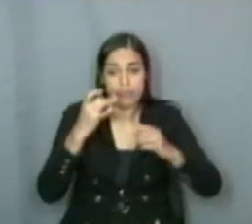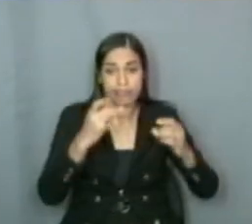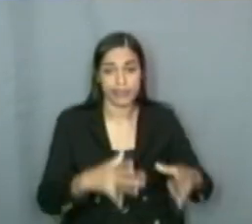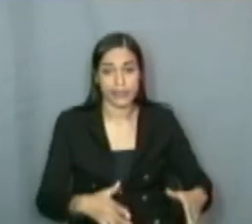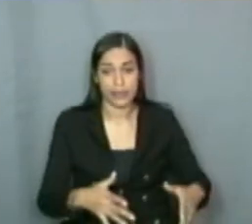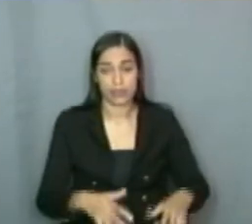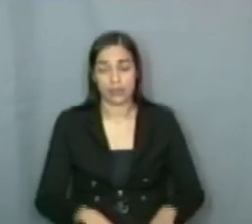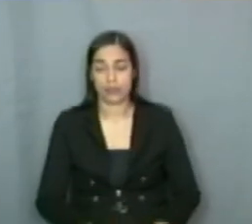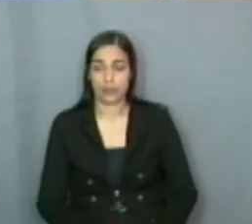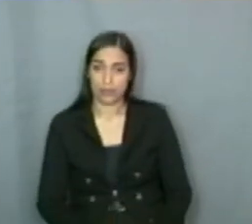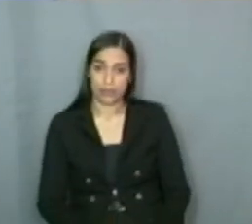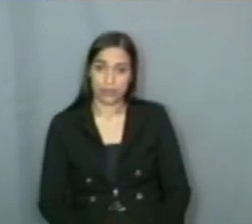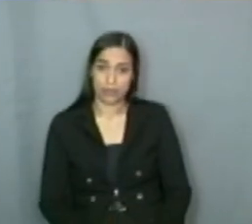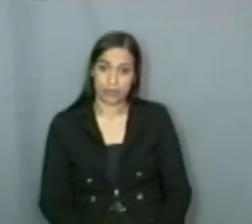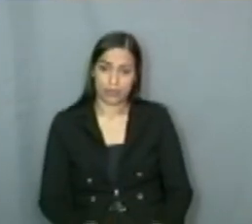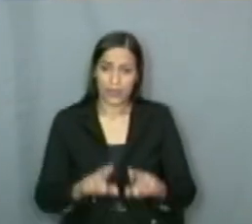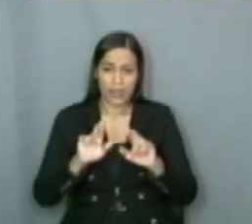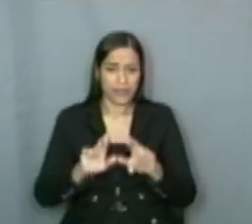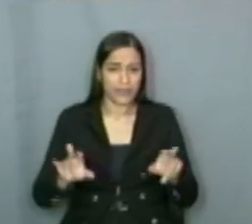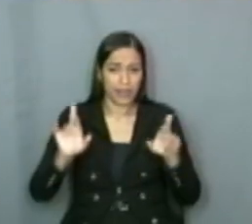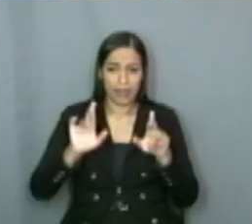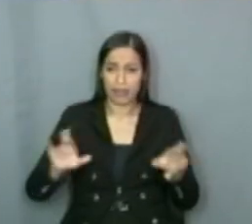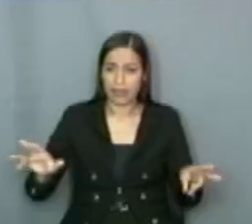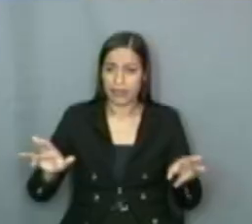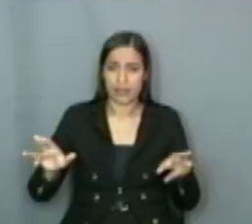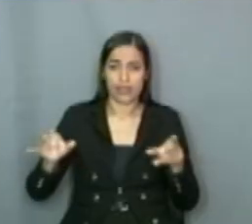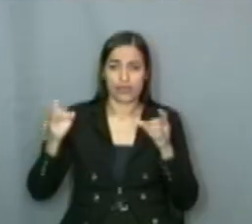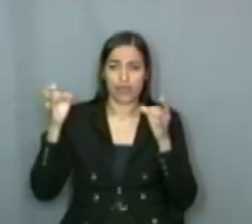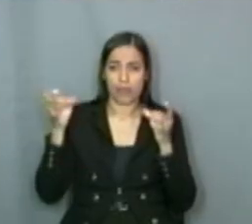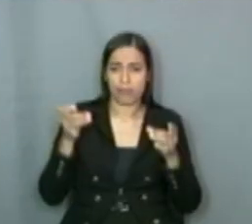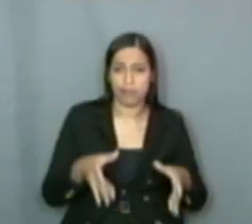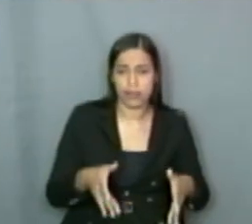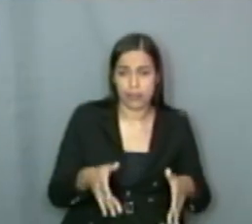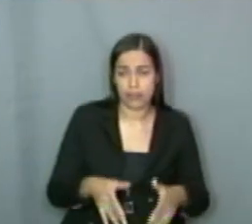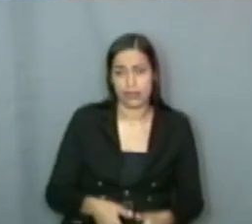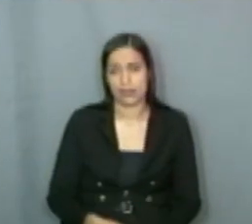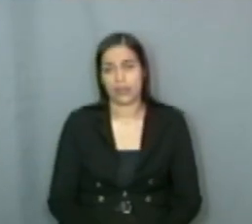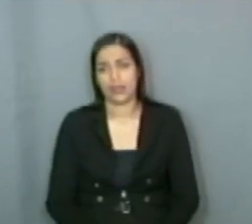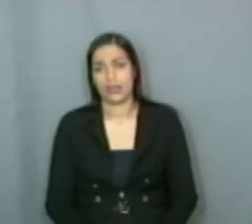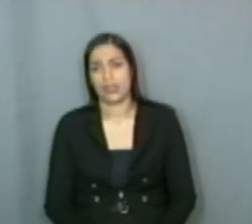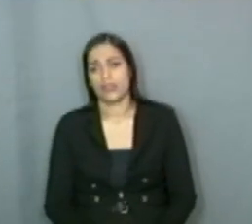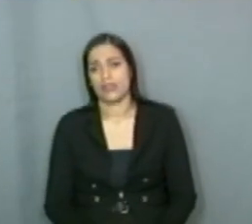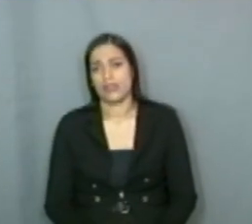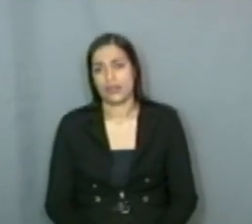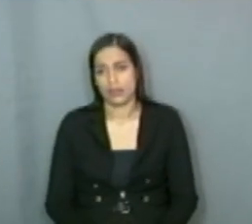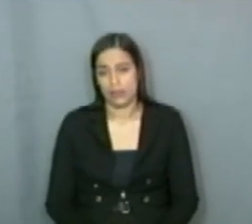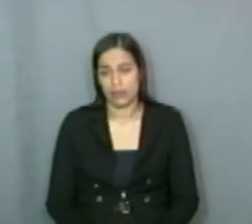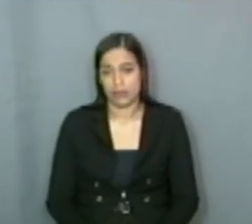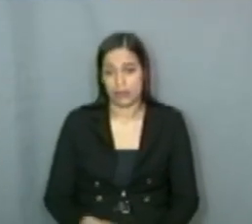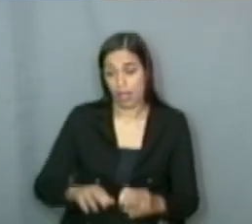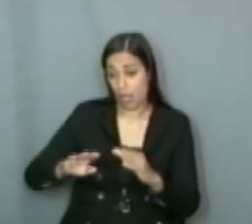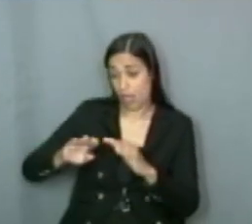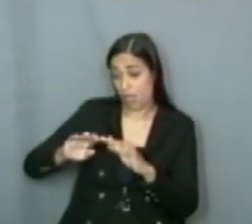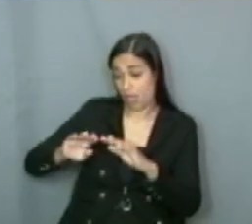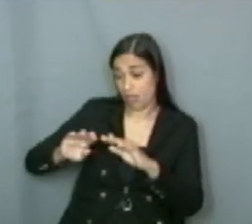Abandonado. Várias barreiras abandonadas. Aquela ladeira